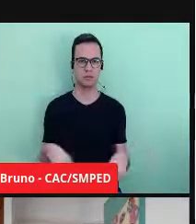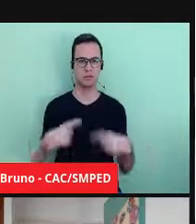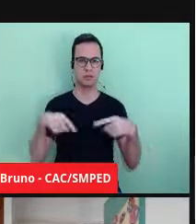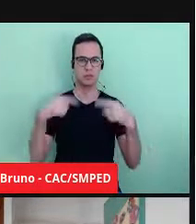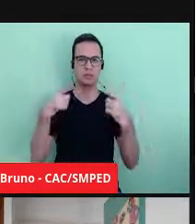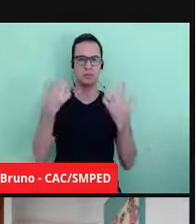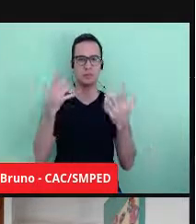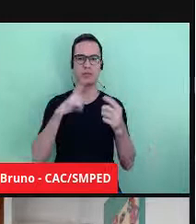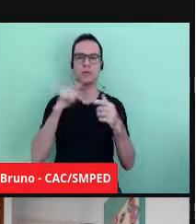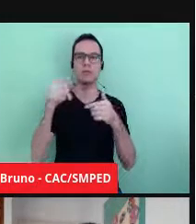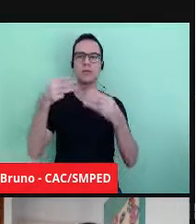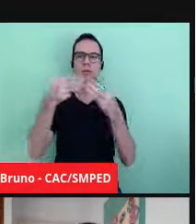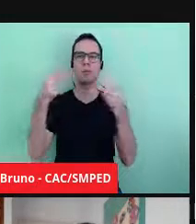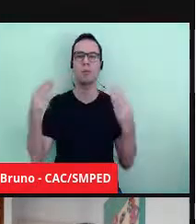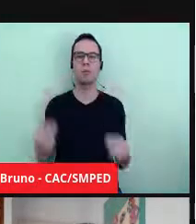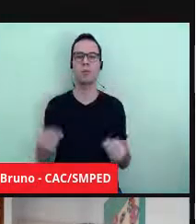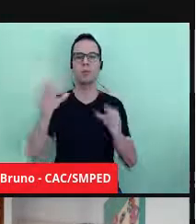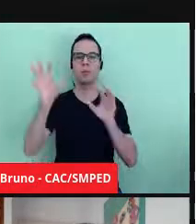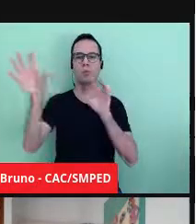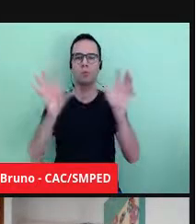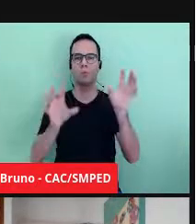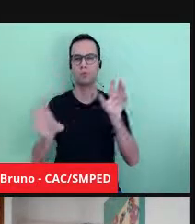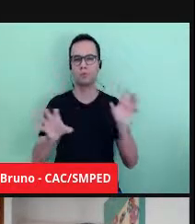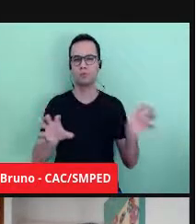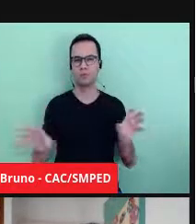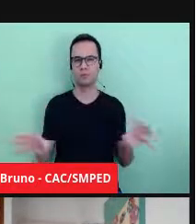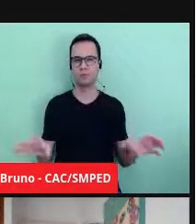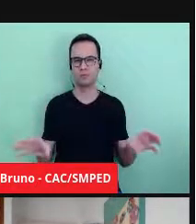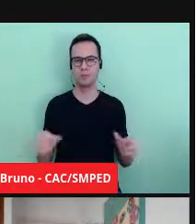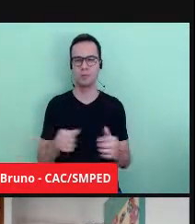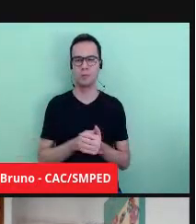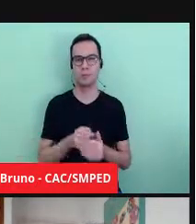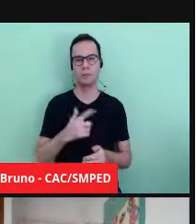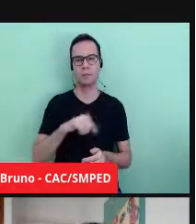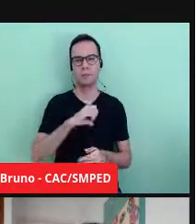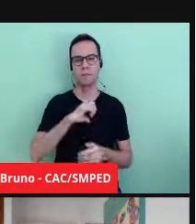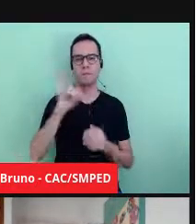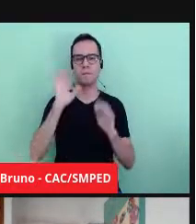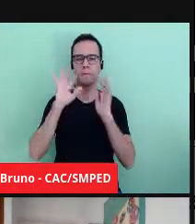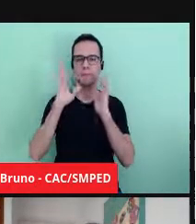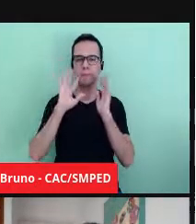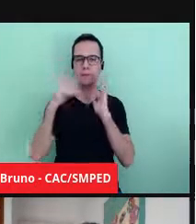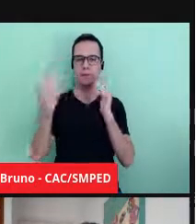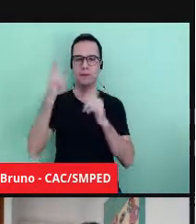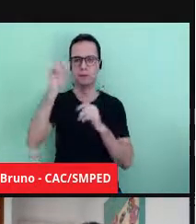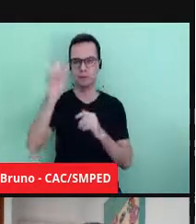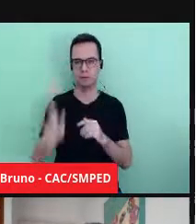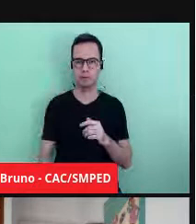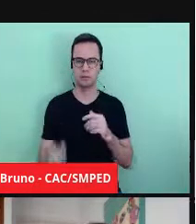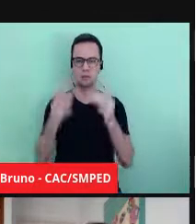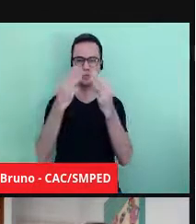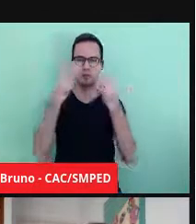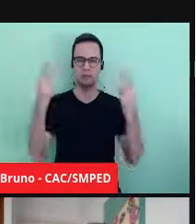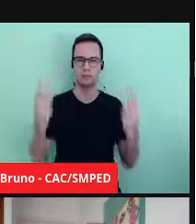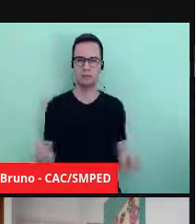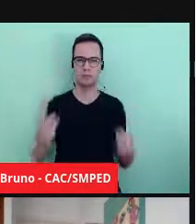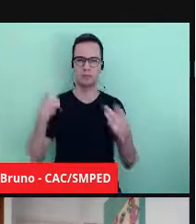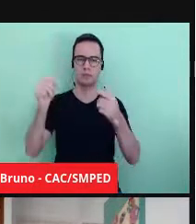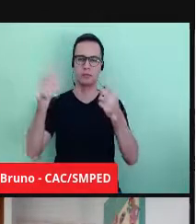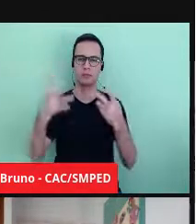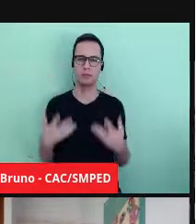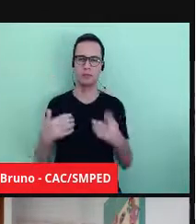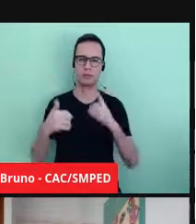decolonização dos museus, né, e sempre a gente tem muito em mente essa coisa da gestão do museu, né, daquilo, das narrativas que estão